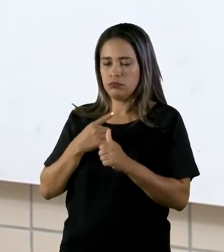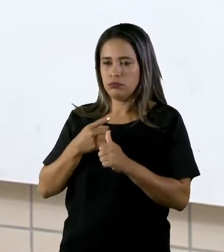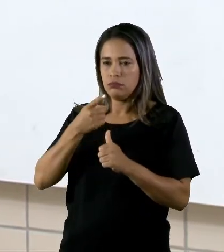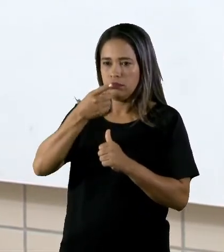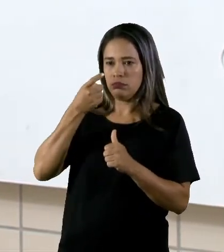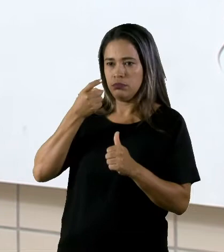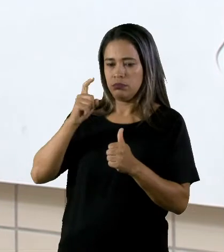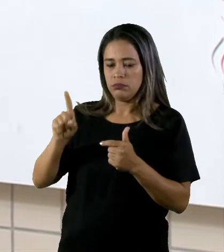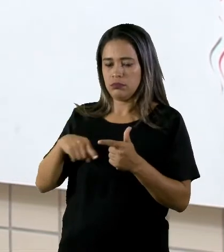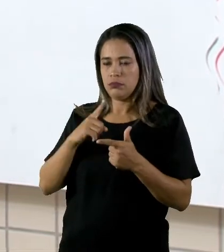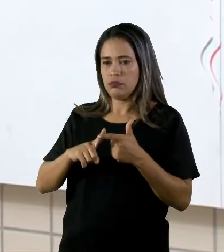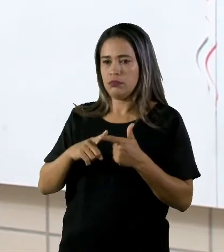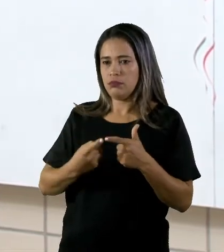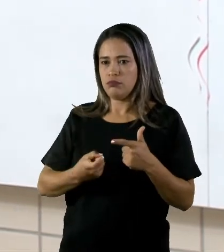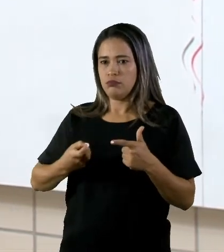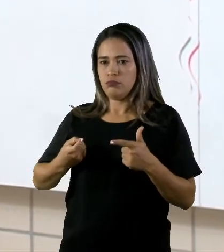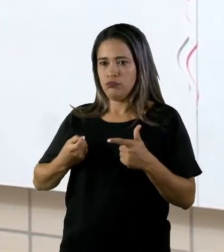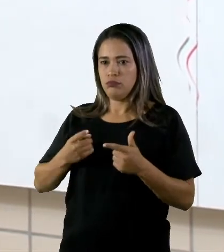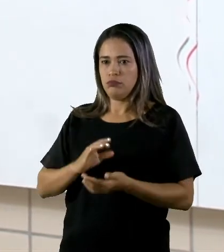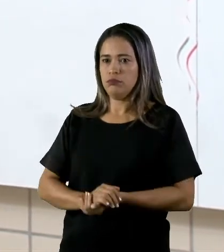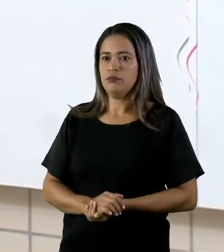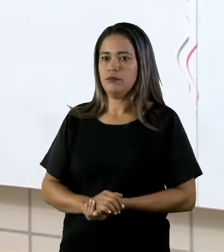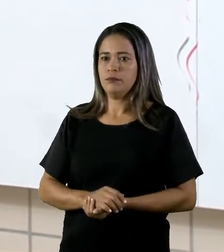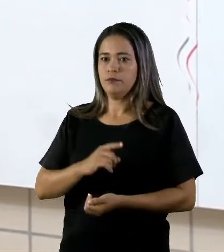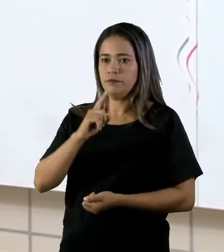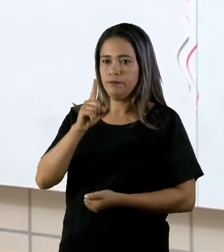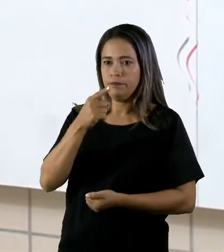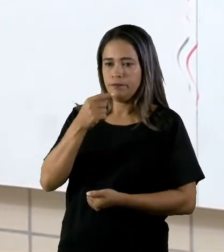x, seria menos o valor do b,